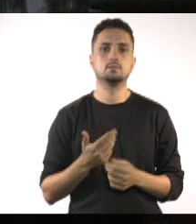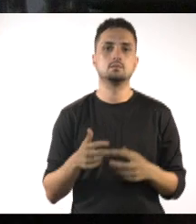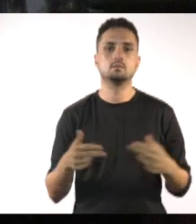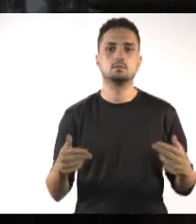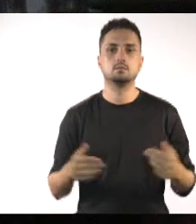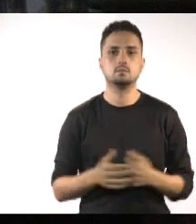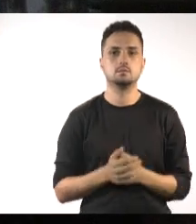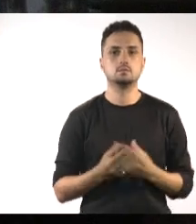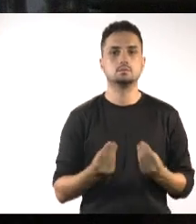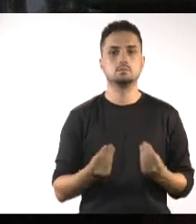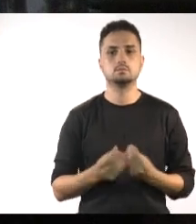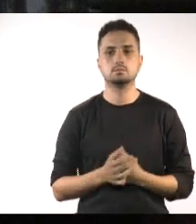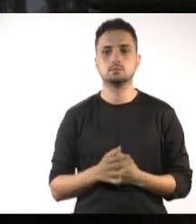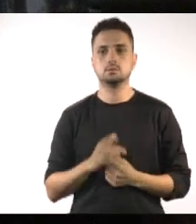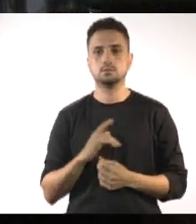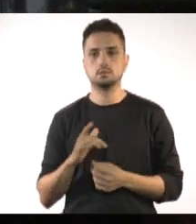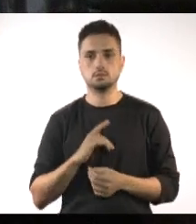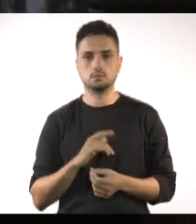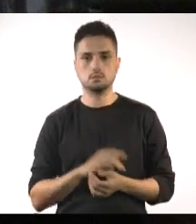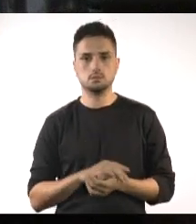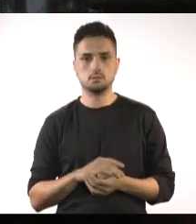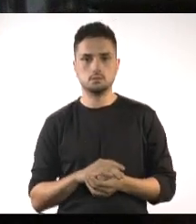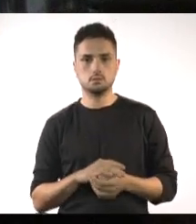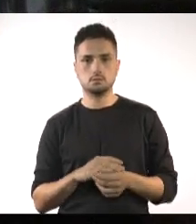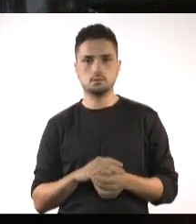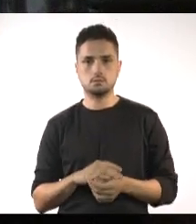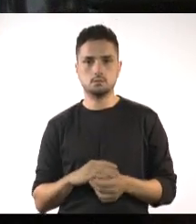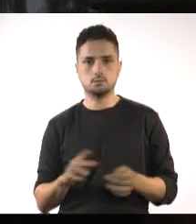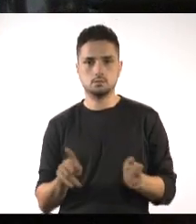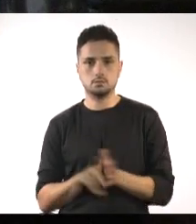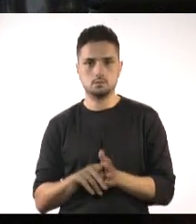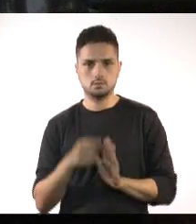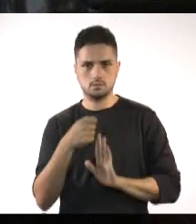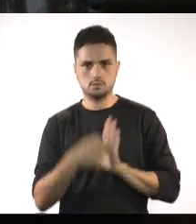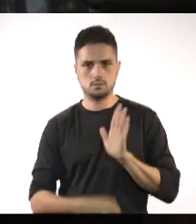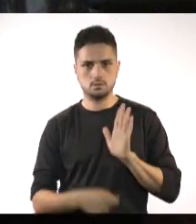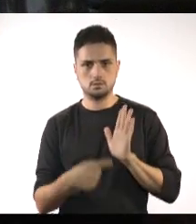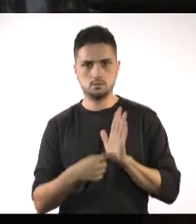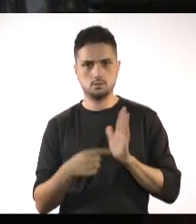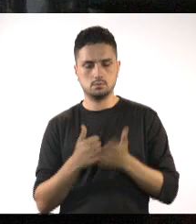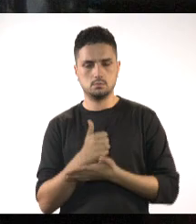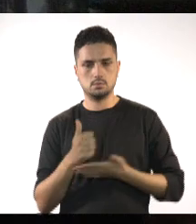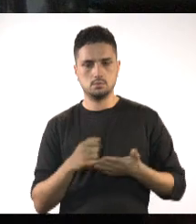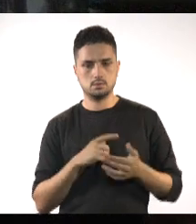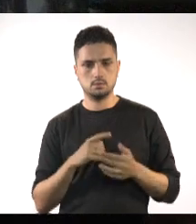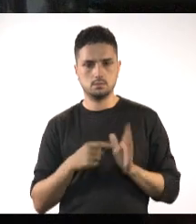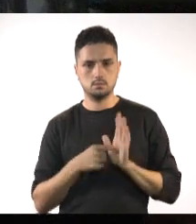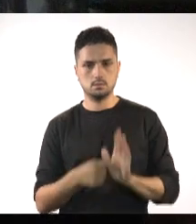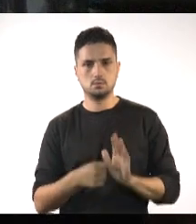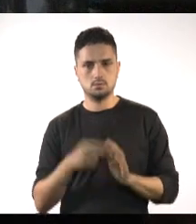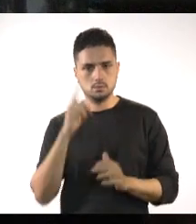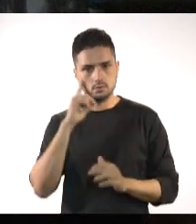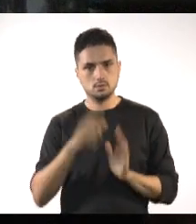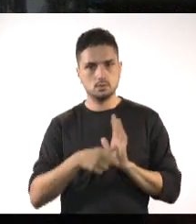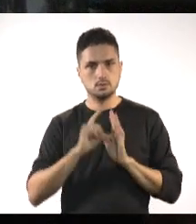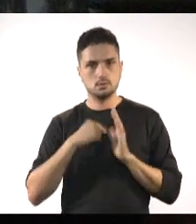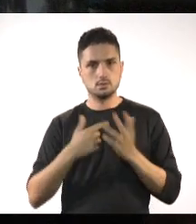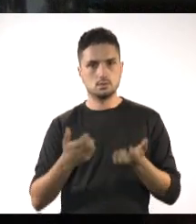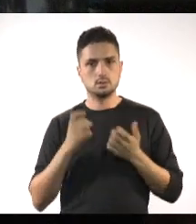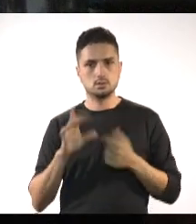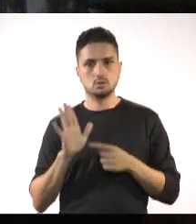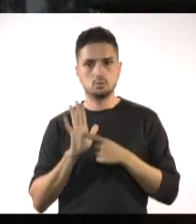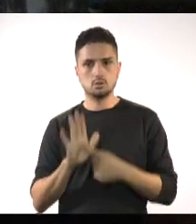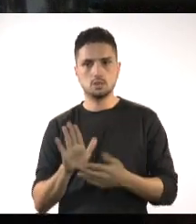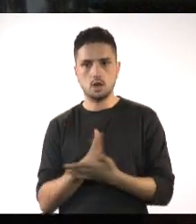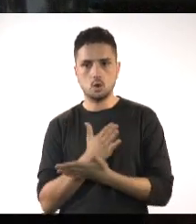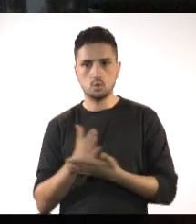tantas situações que o próprio manual, o texto base da campanha traz. Mas queria apenas situar alguns deles